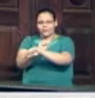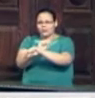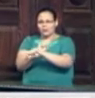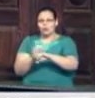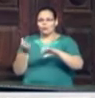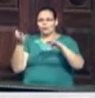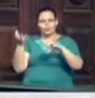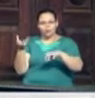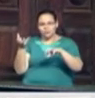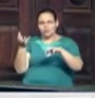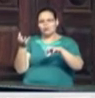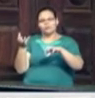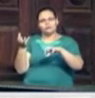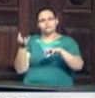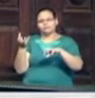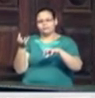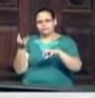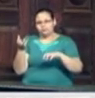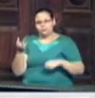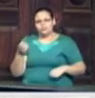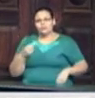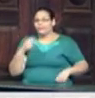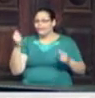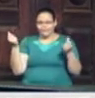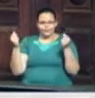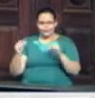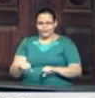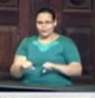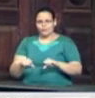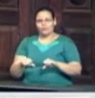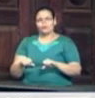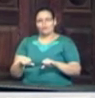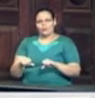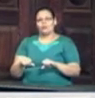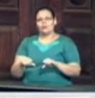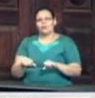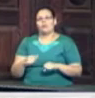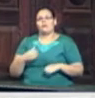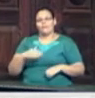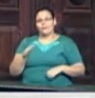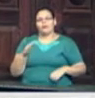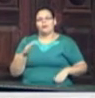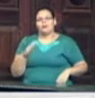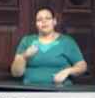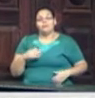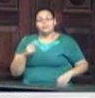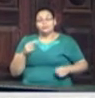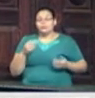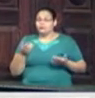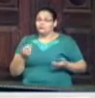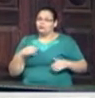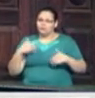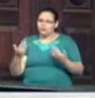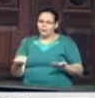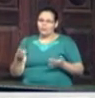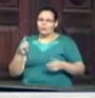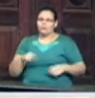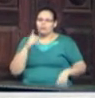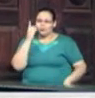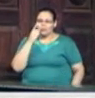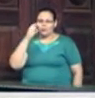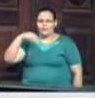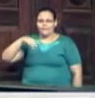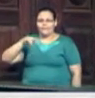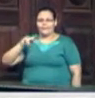Congresso Nacional de maneira muito pior e numa situação ainda mais deteriorada. Então, deputada Marta